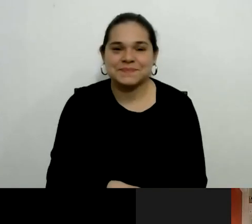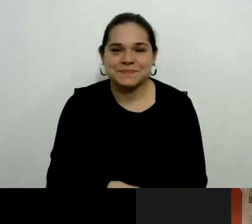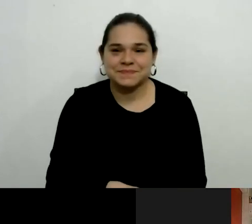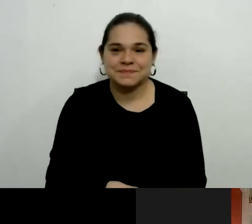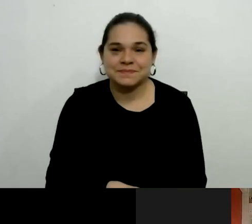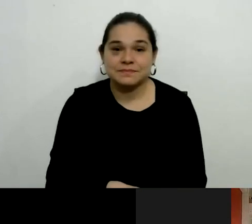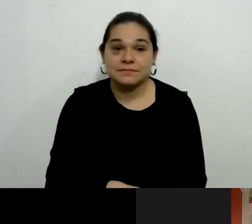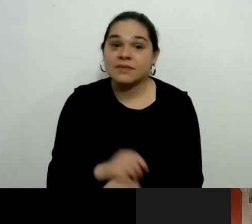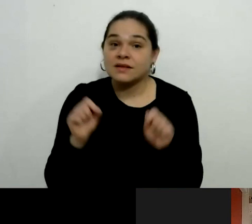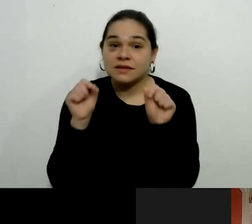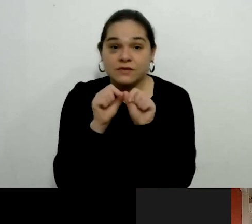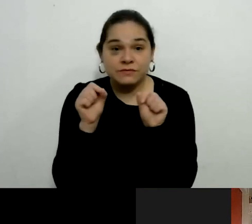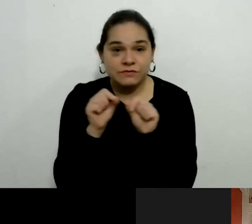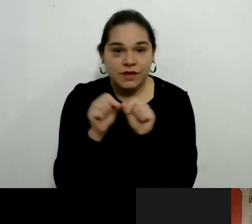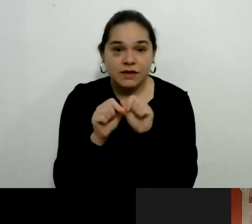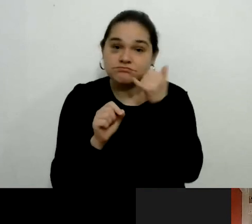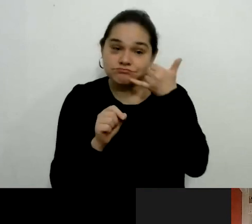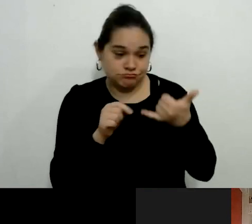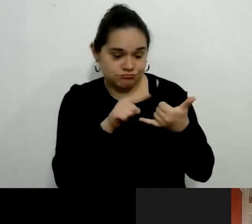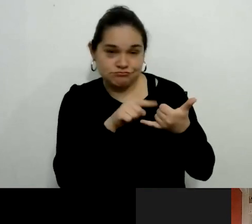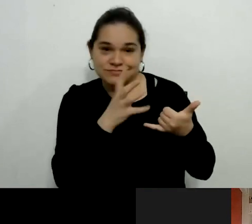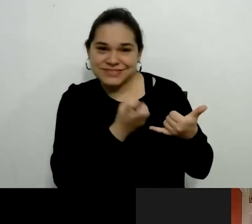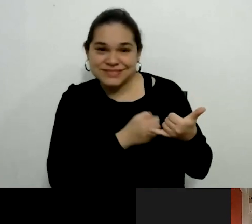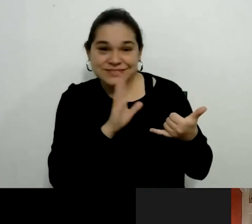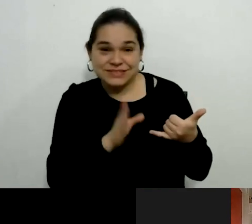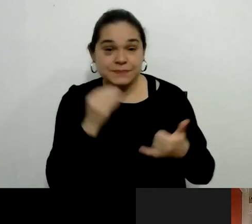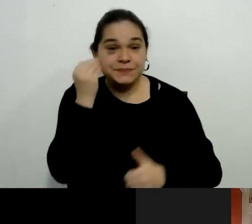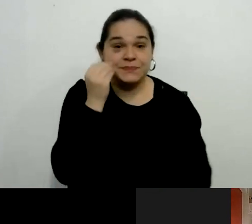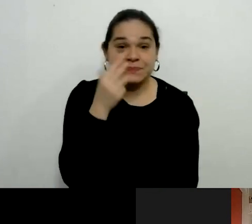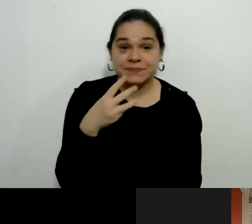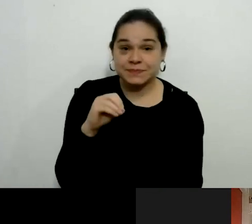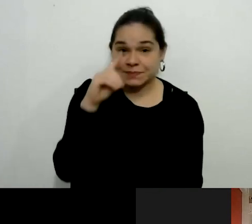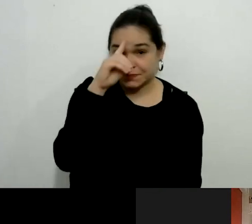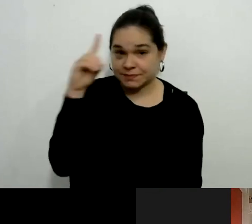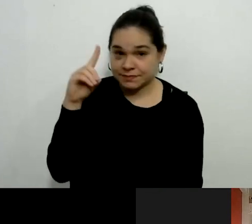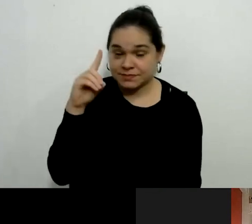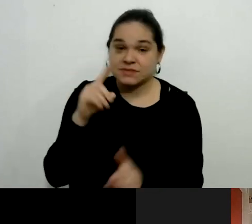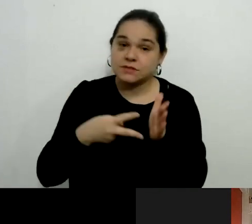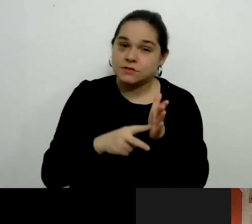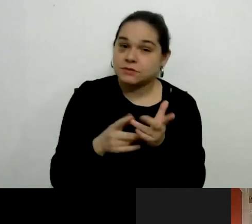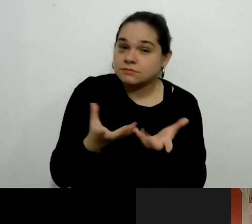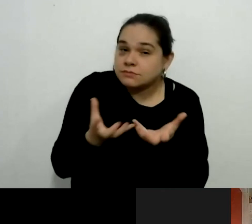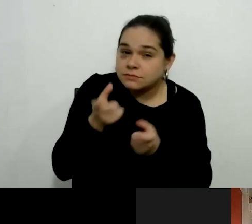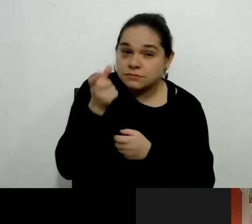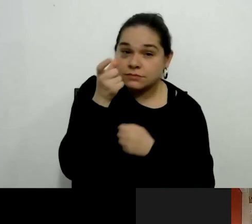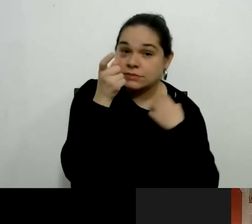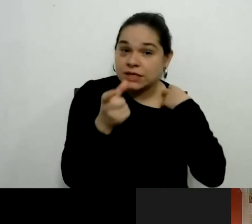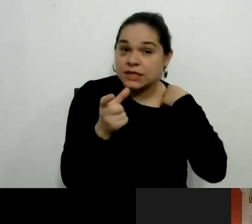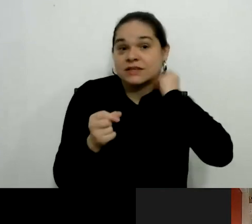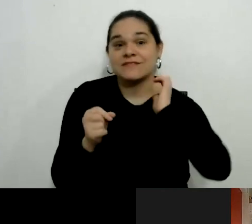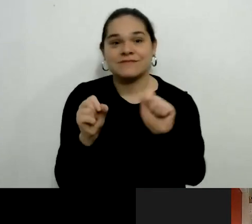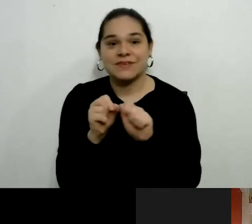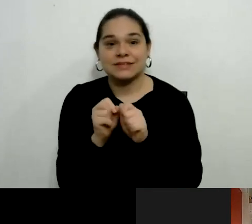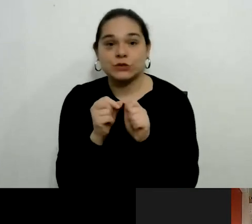Feito isso, então, após essa degustação, o sindicato vai estar cadastrando quem tem interesse para um novo